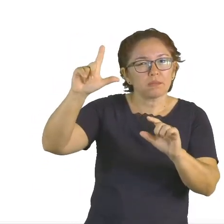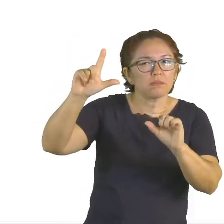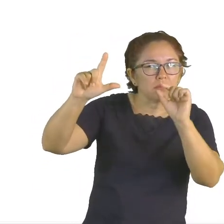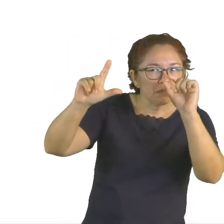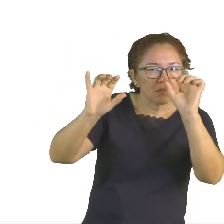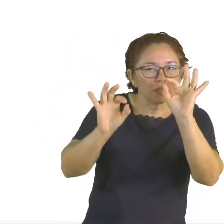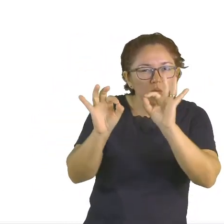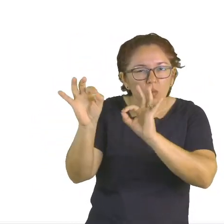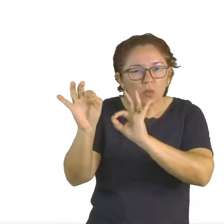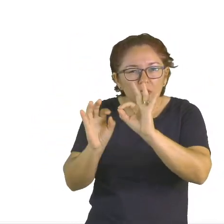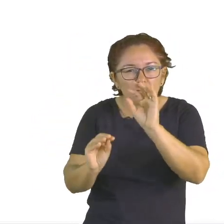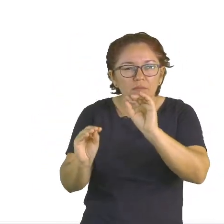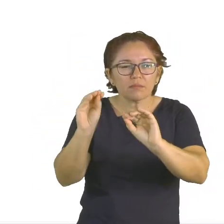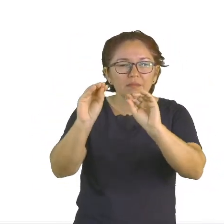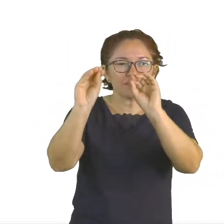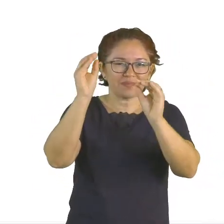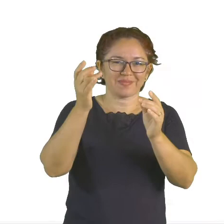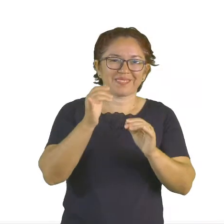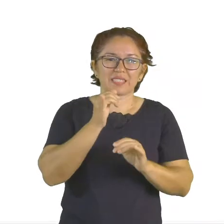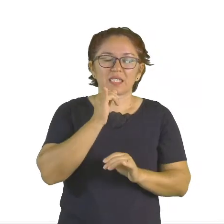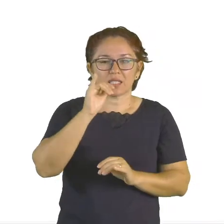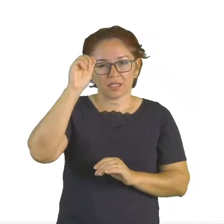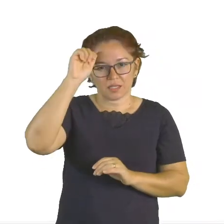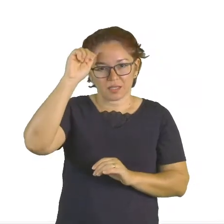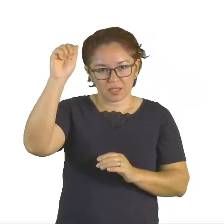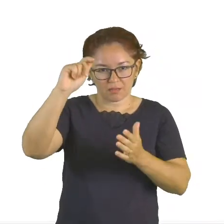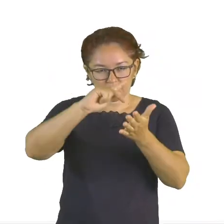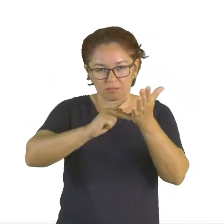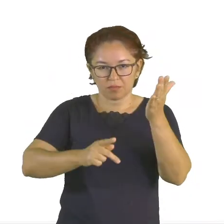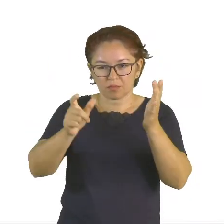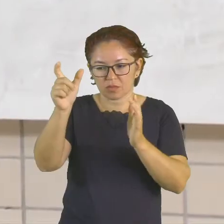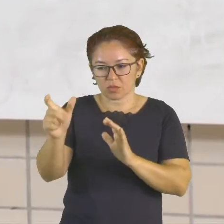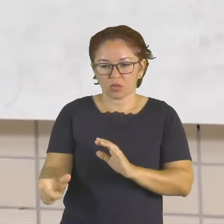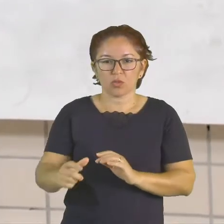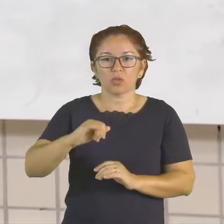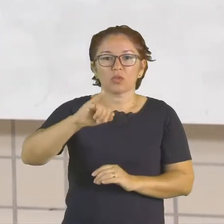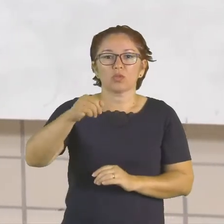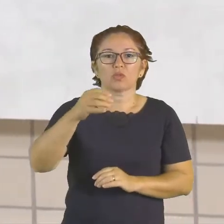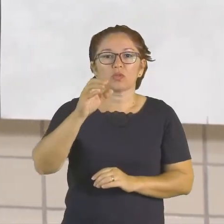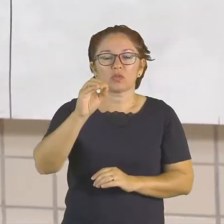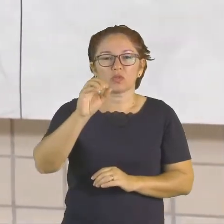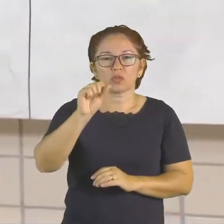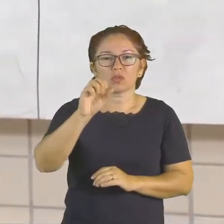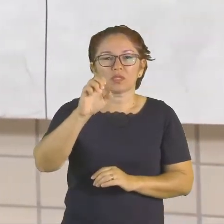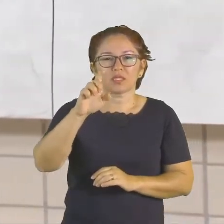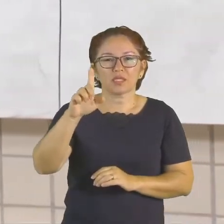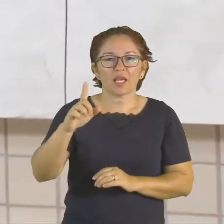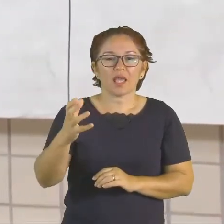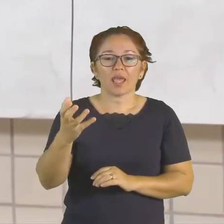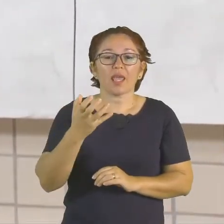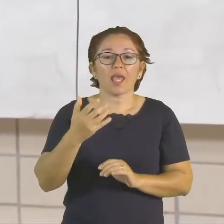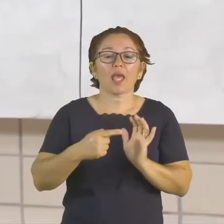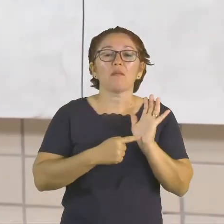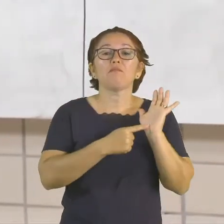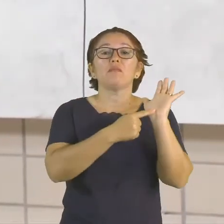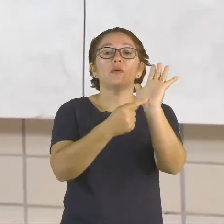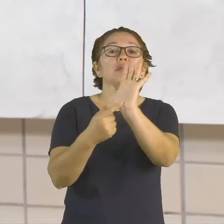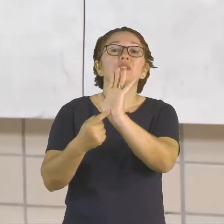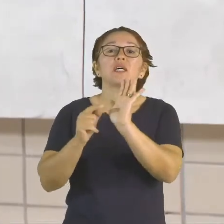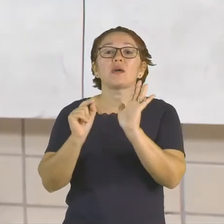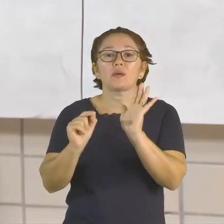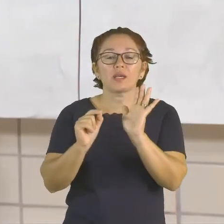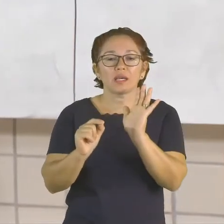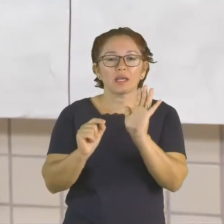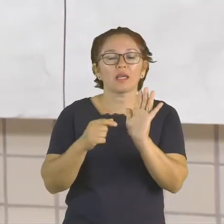O que o poeta José Fernandes pretende transmitir nesse poema? Também já fizemos essa interpretação na aula. Ele